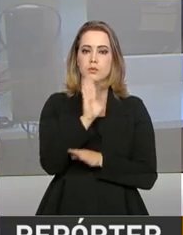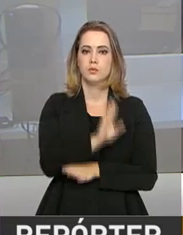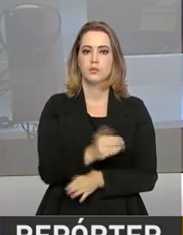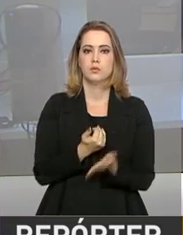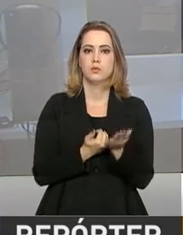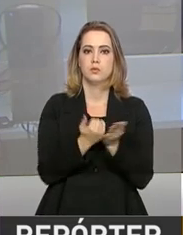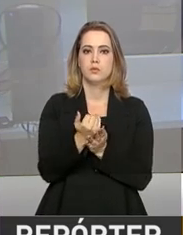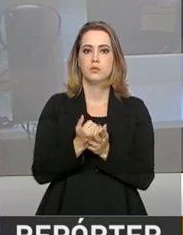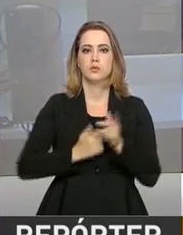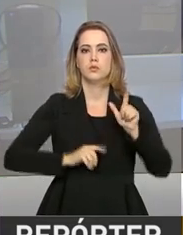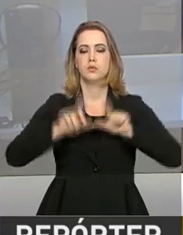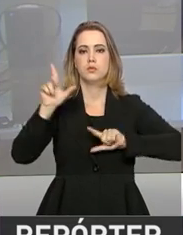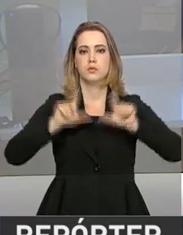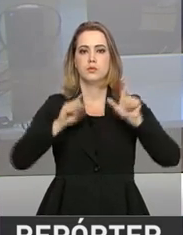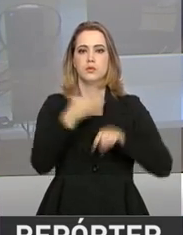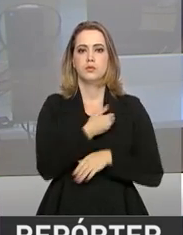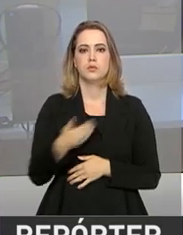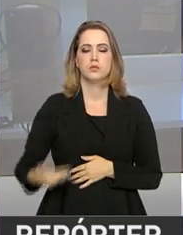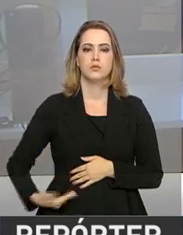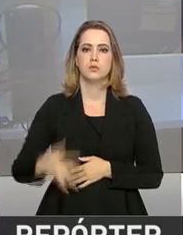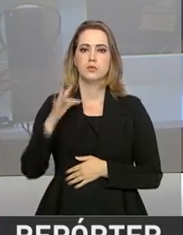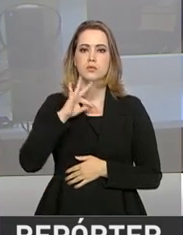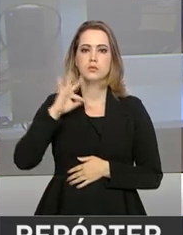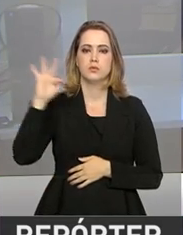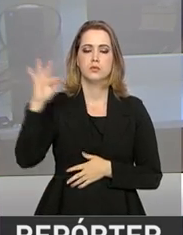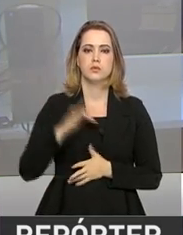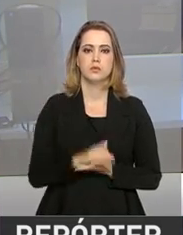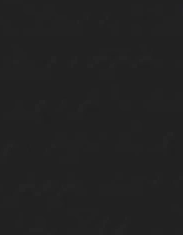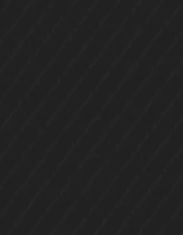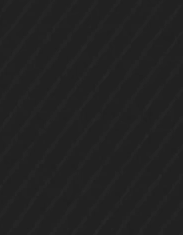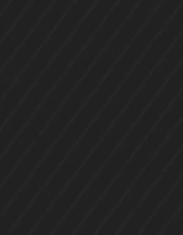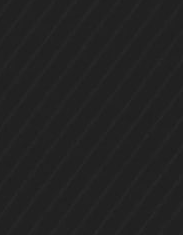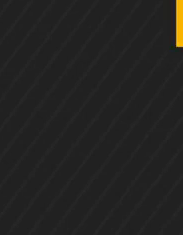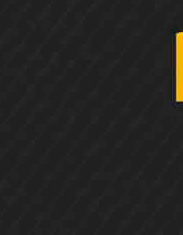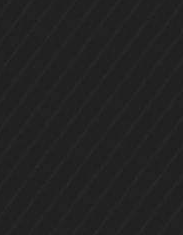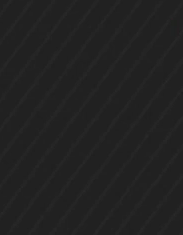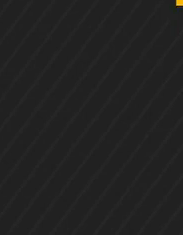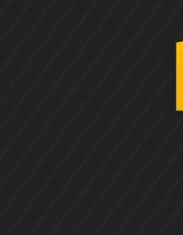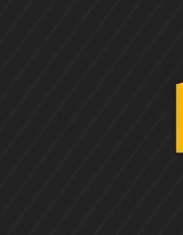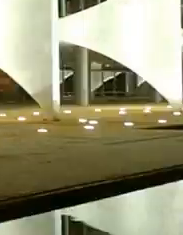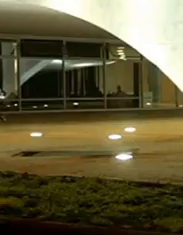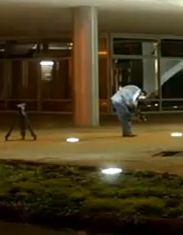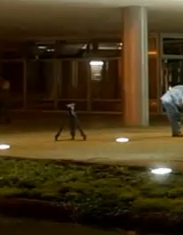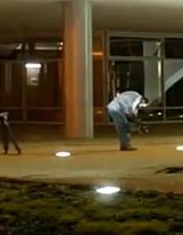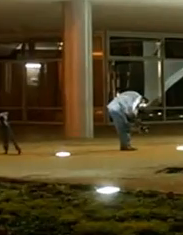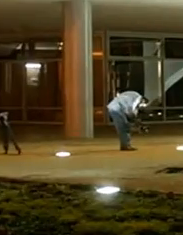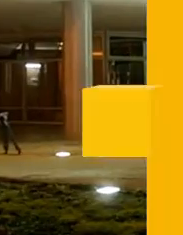para você e continue com a gente. NBR, a TV do Governo Federal. We'll be right back.